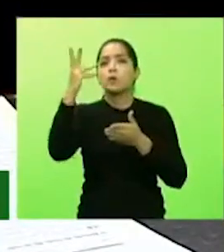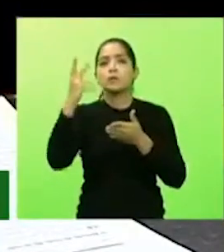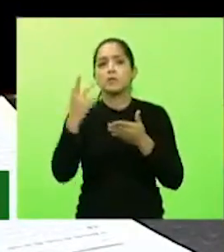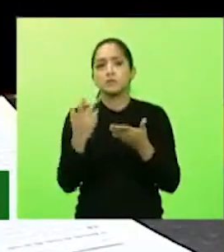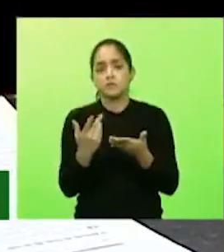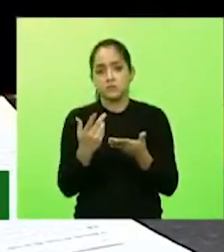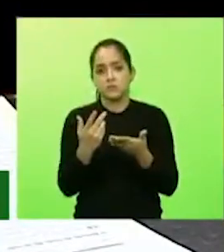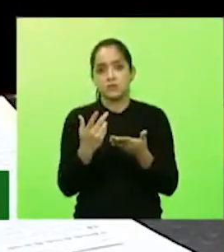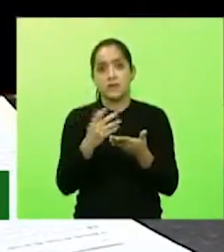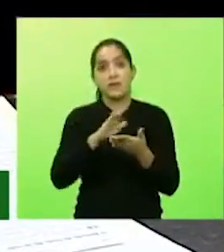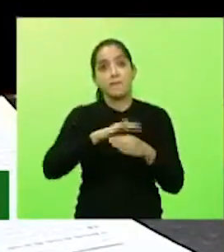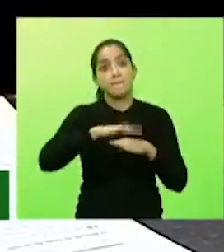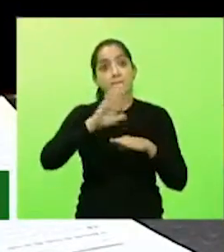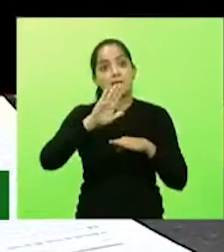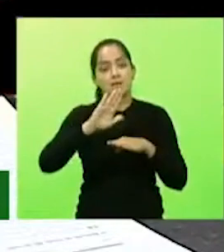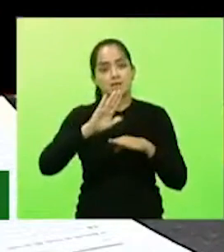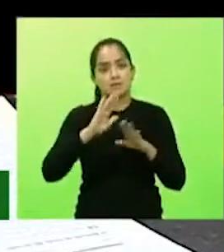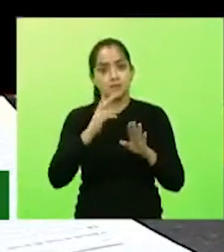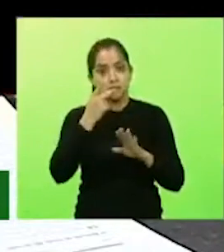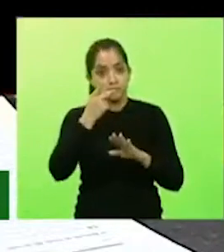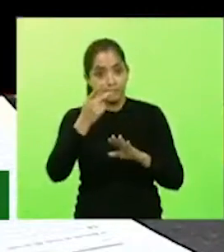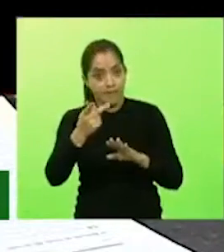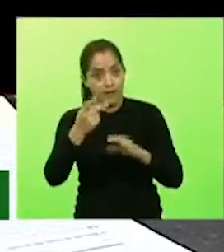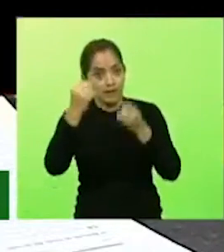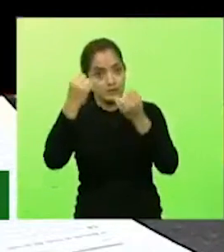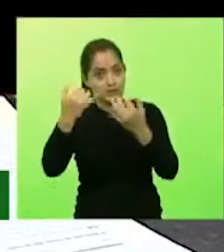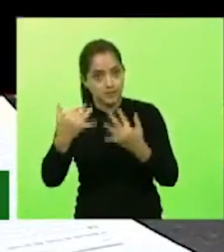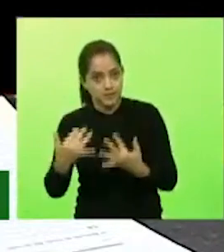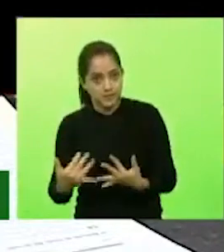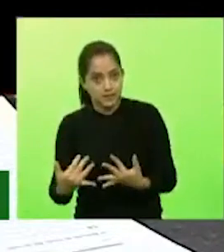mais, além de dizer o que estava acontecendo,